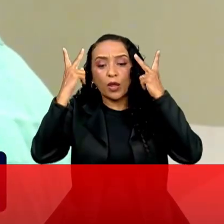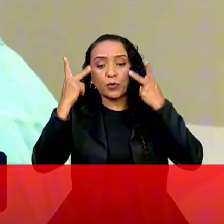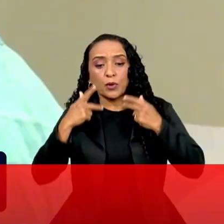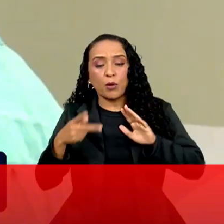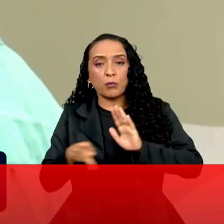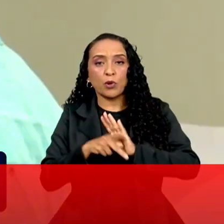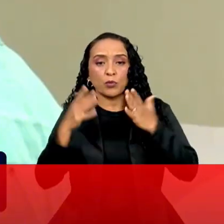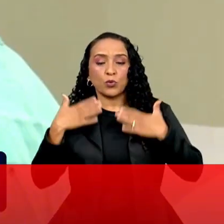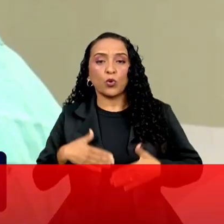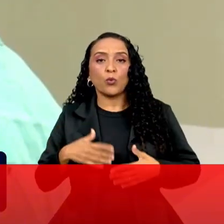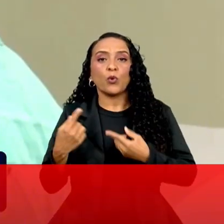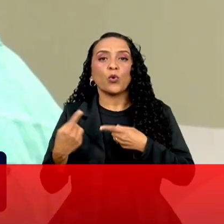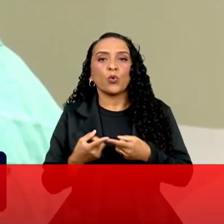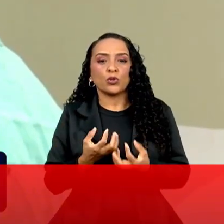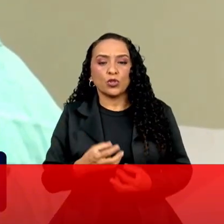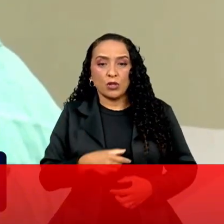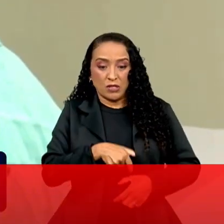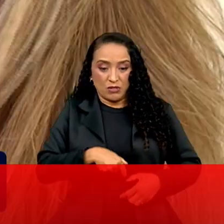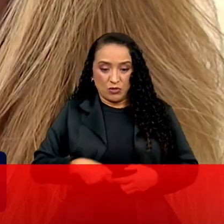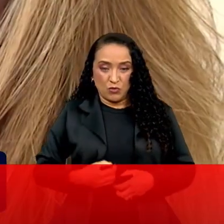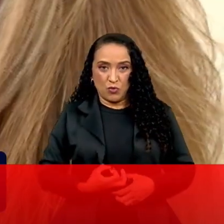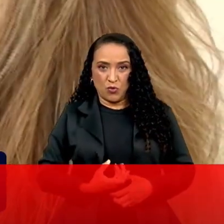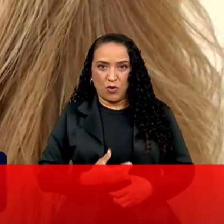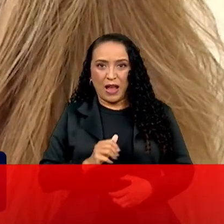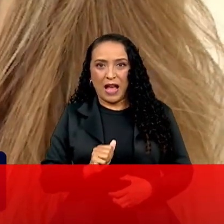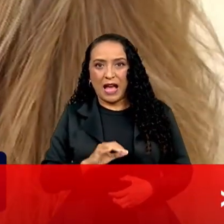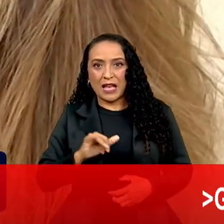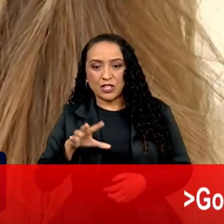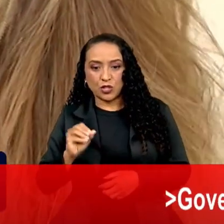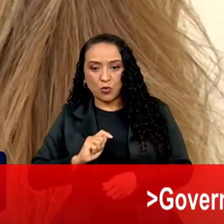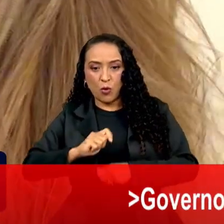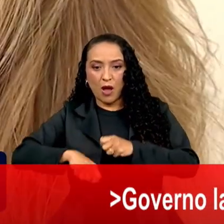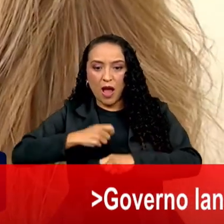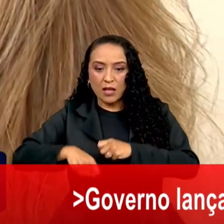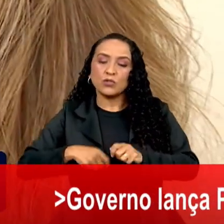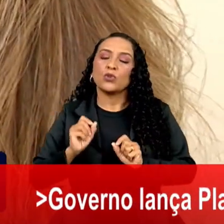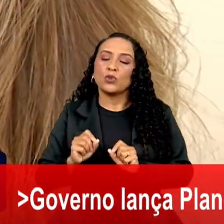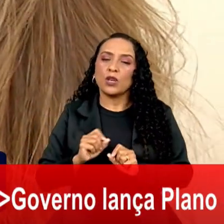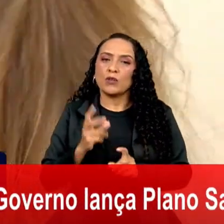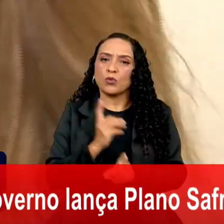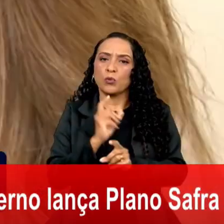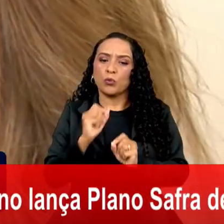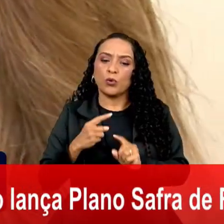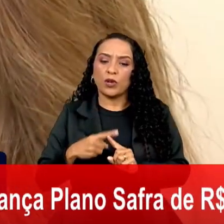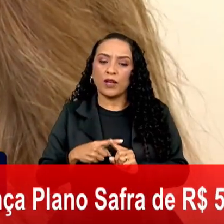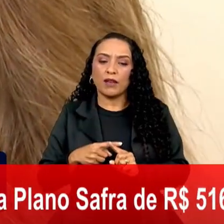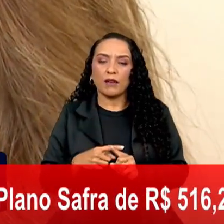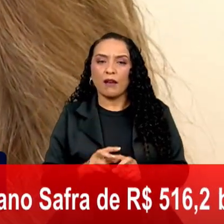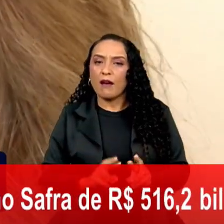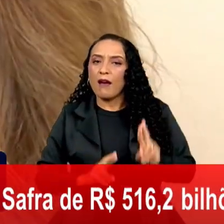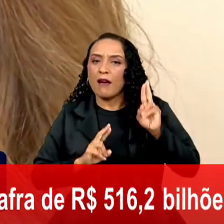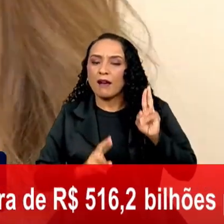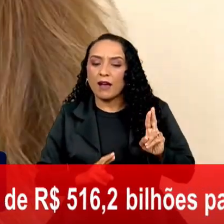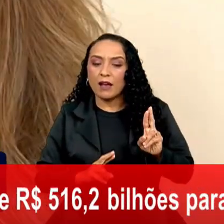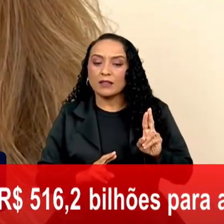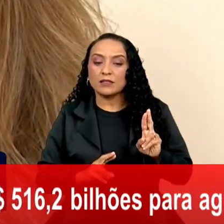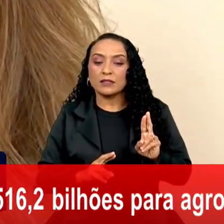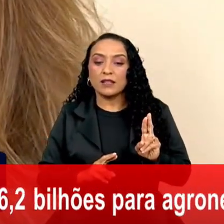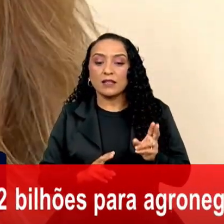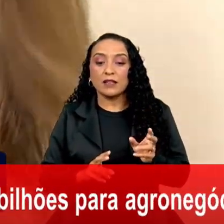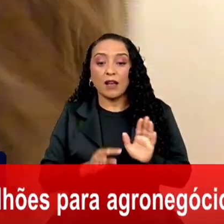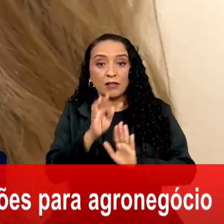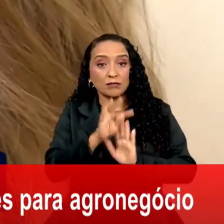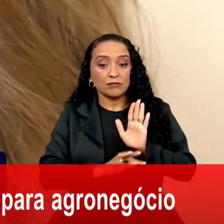corpo contra o ácido do estômago. Tudo isso só foi possível ser constatado graças à tese de doutorado